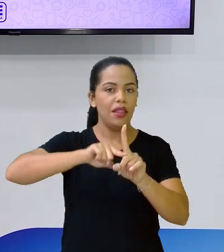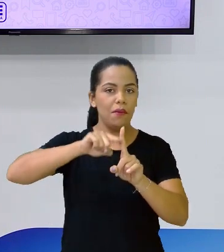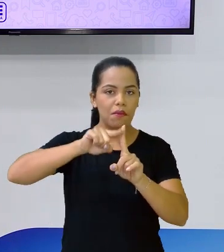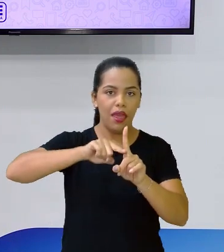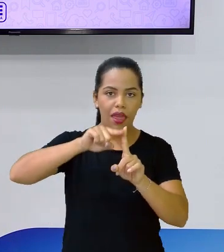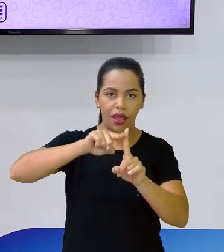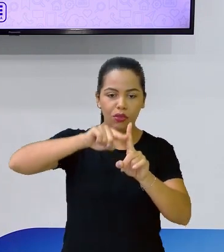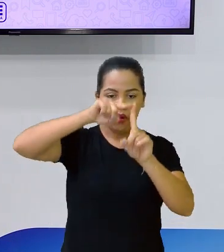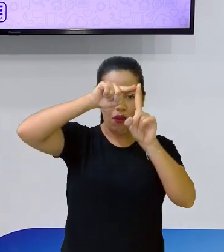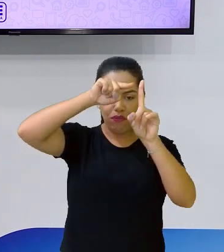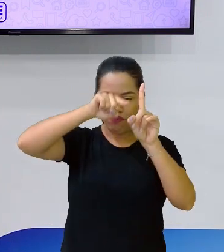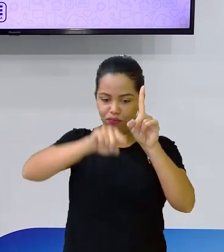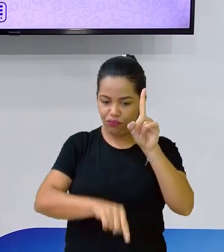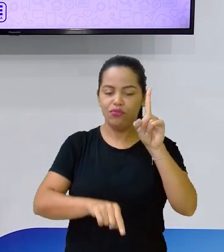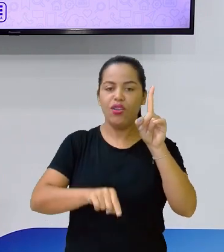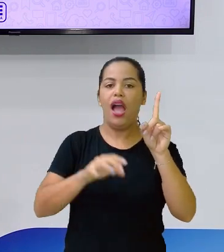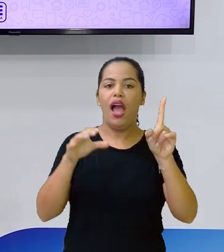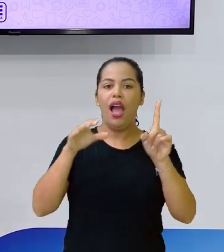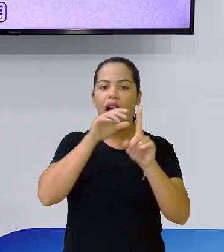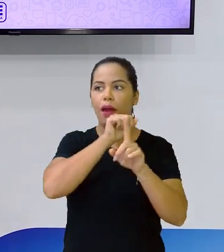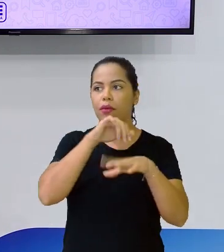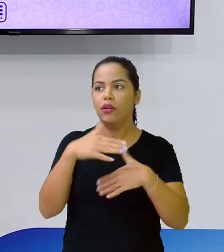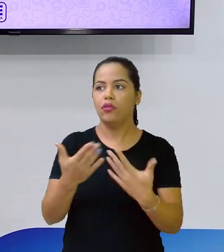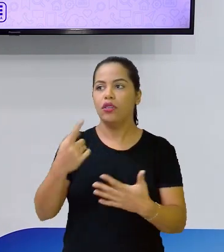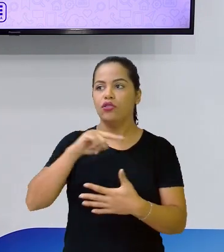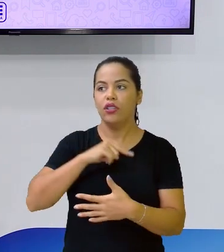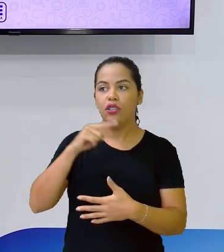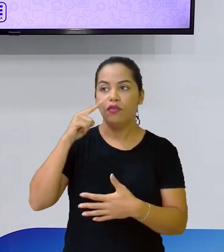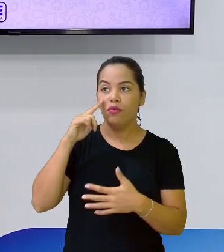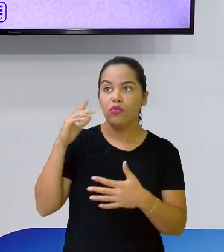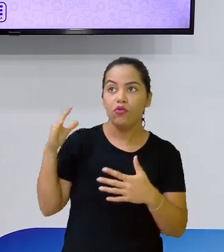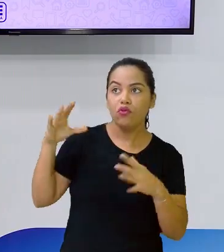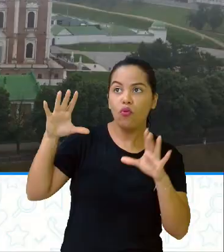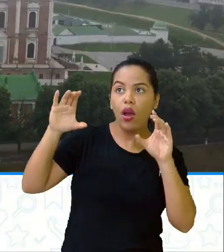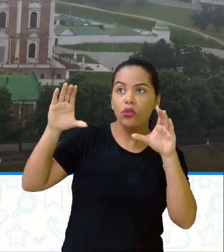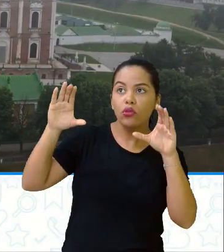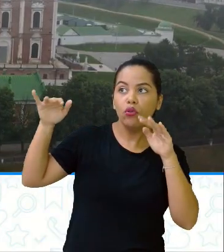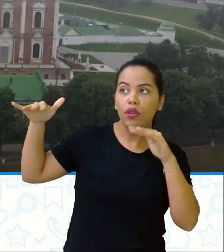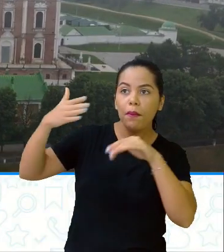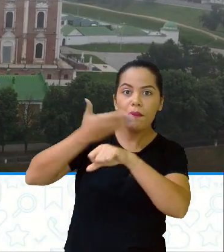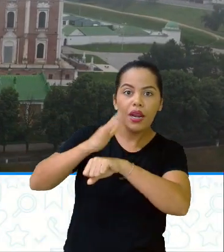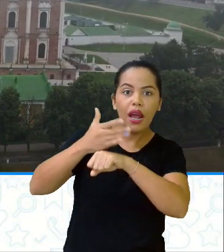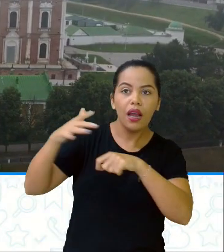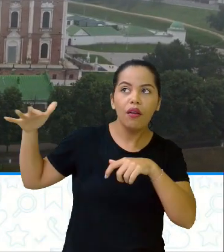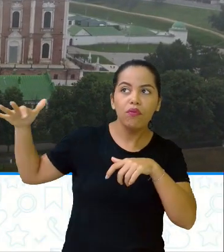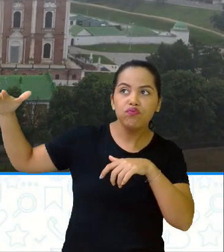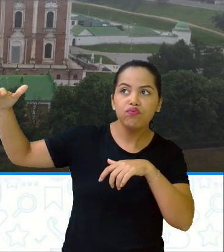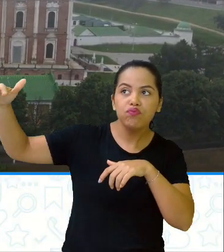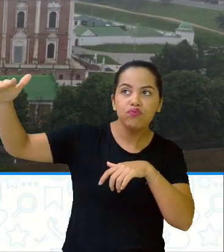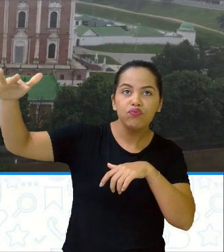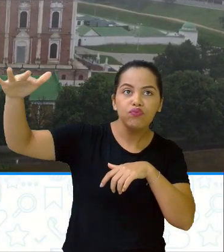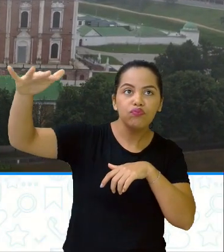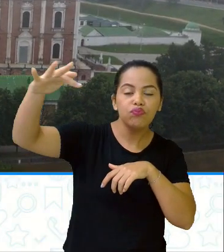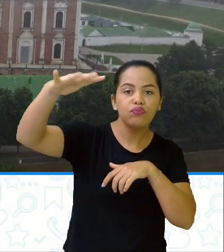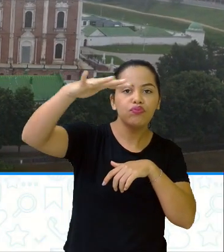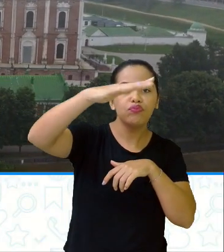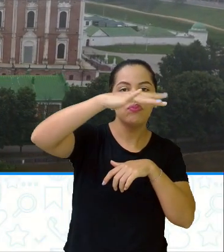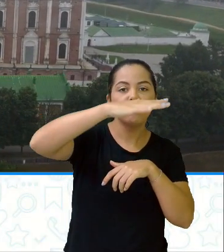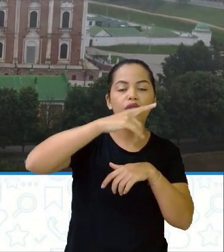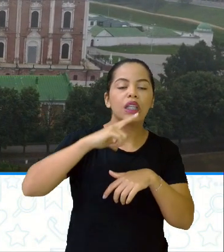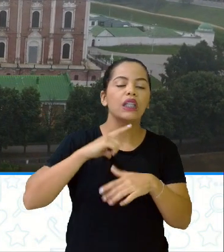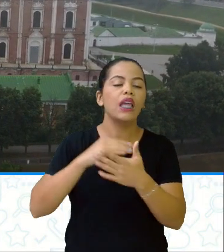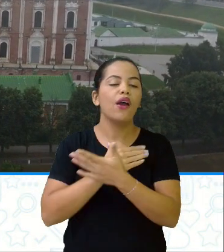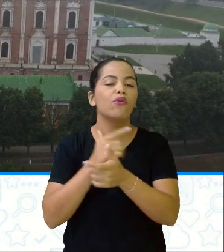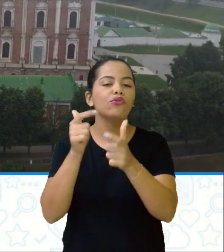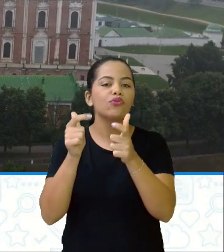vê aquela nuvem assim, ó, branca, bem rasteirinha, passando aqui, ó, como a gente está vendo aqui, ó, na cidade. Tem locais que essa neblina é